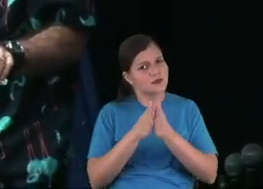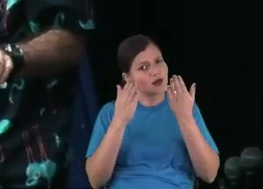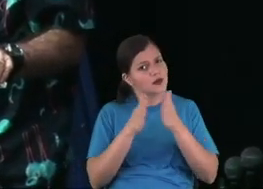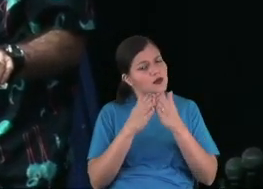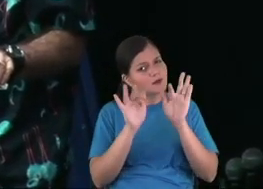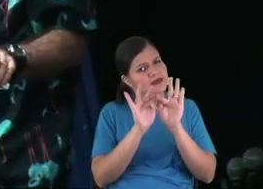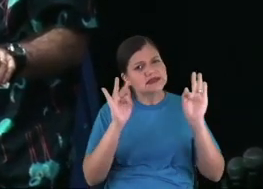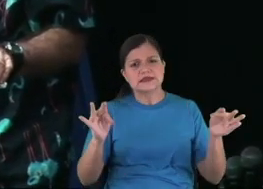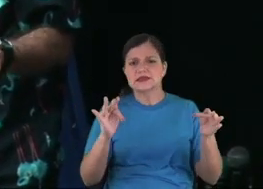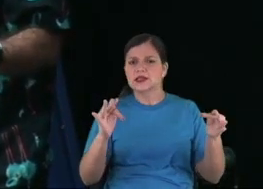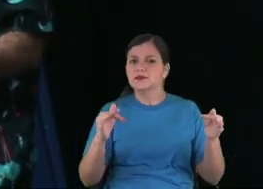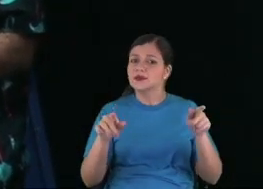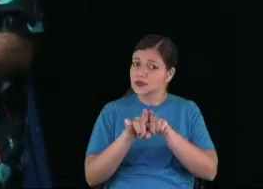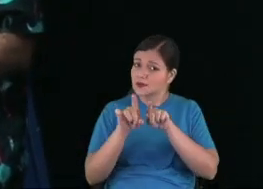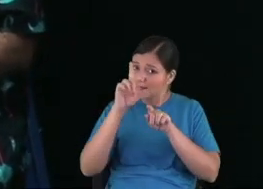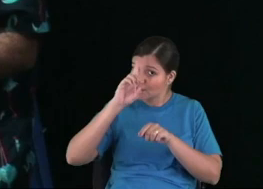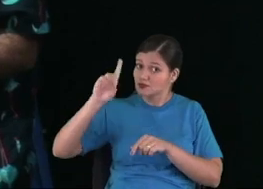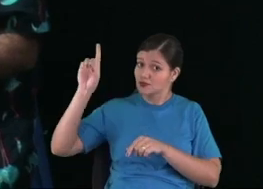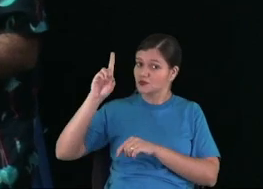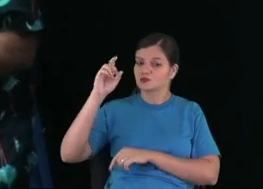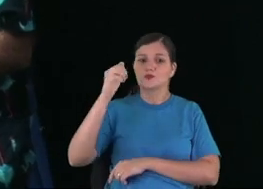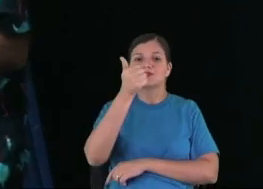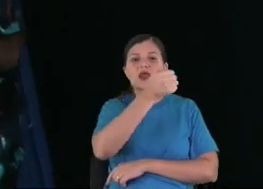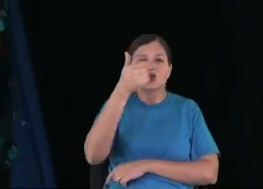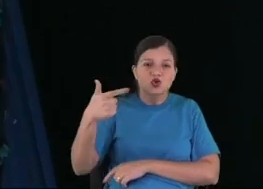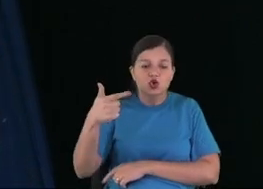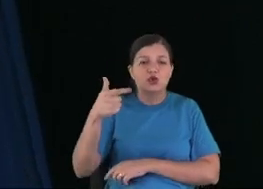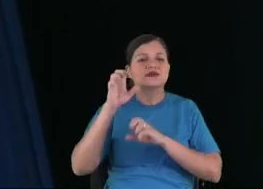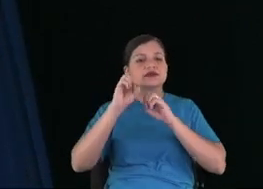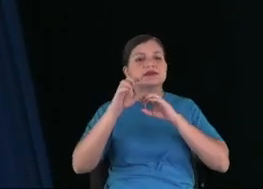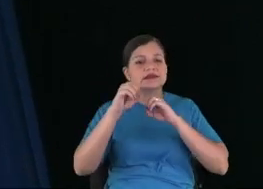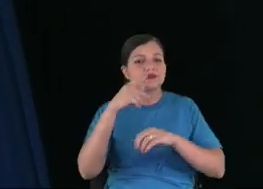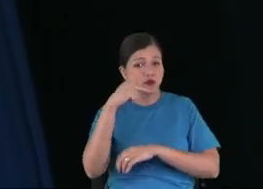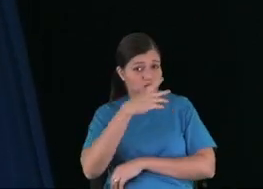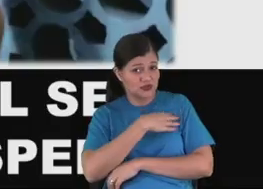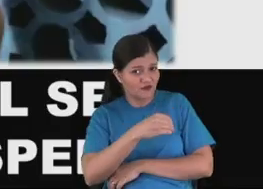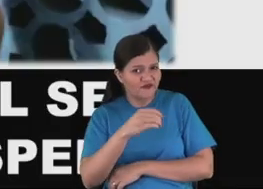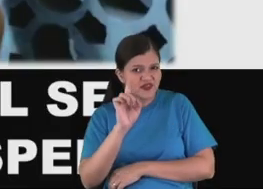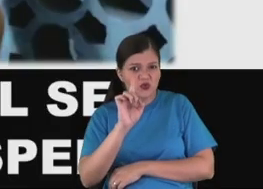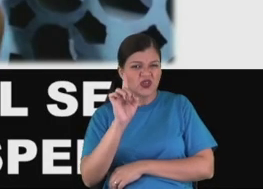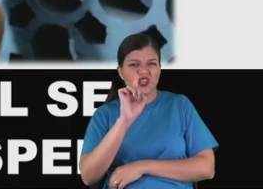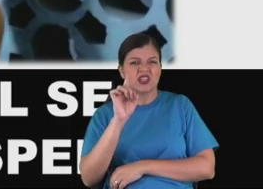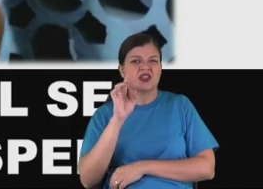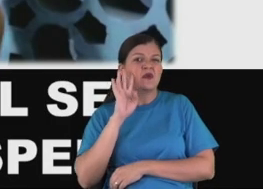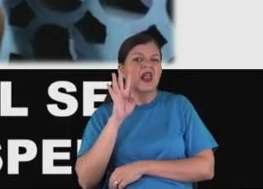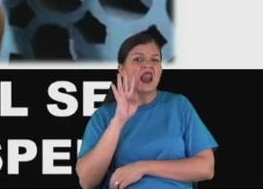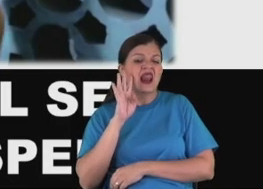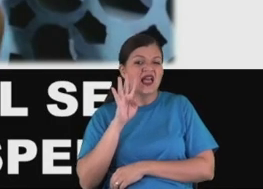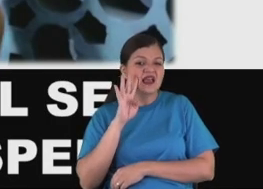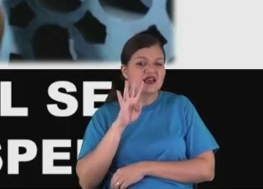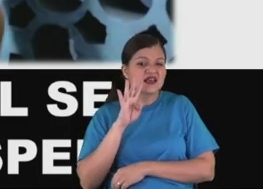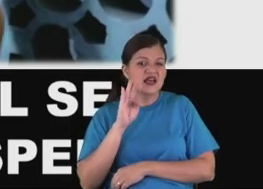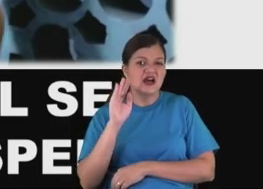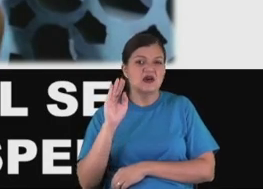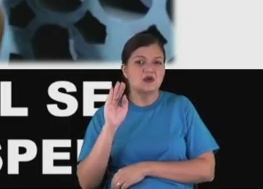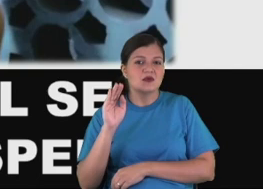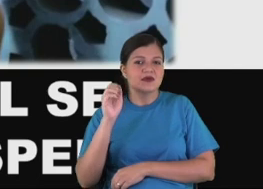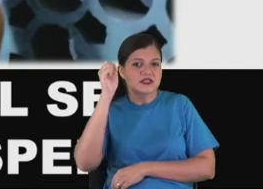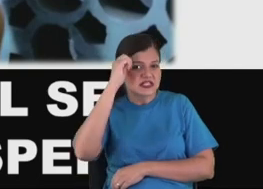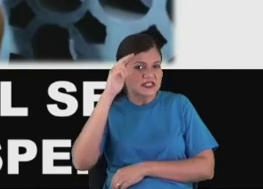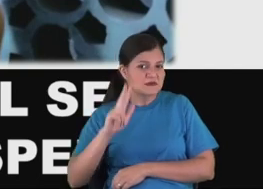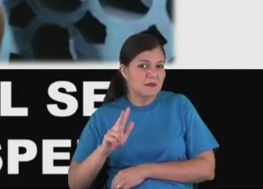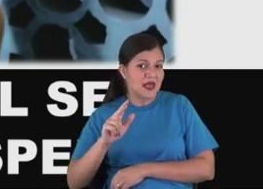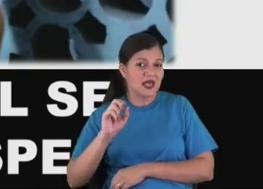Deus. Número 12, ensina o seu filho que não é legal ser malandro ou esperto. Provérbios capítulo 6, verso